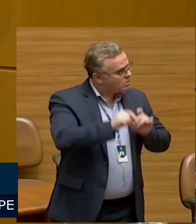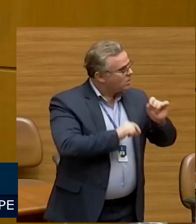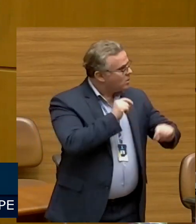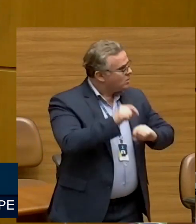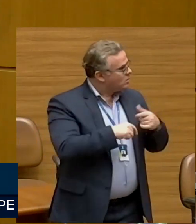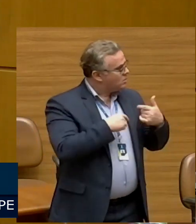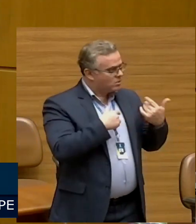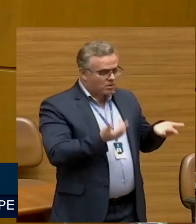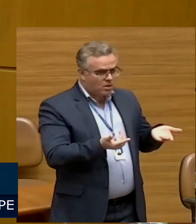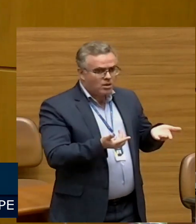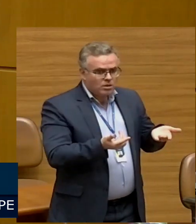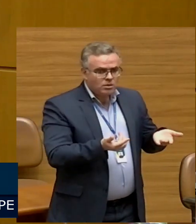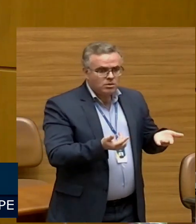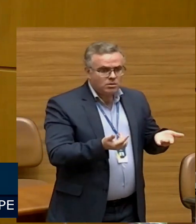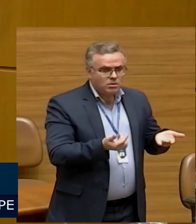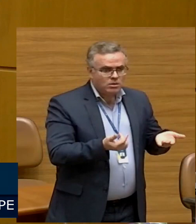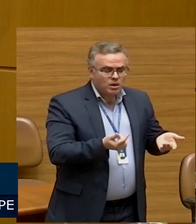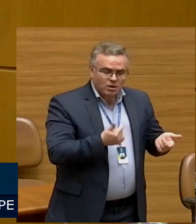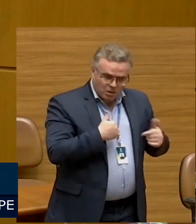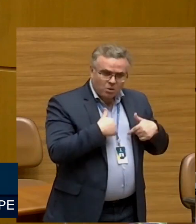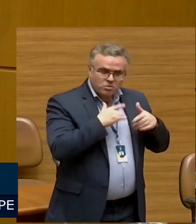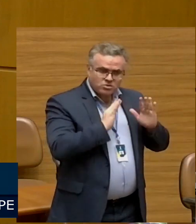estou há pouco mais de um ano nesse cargo,